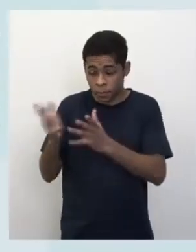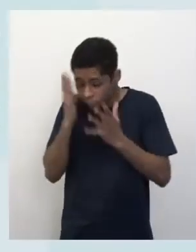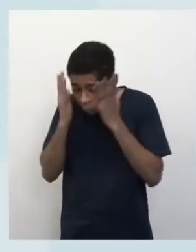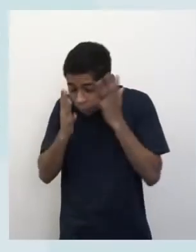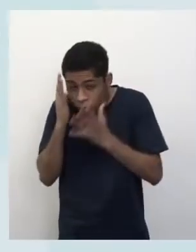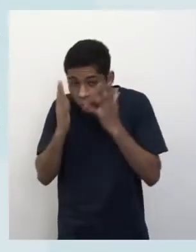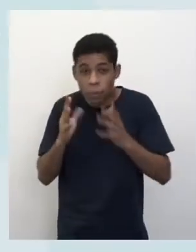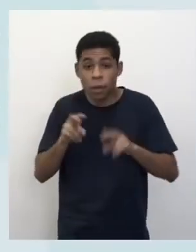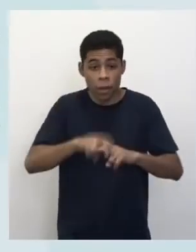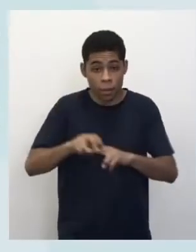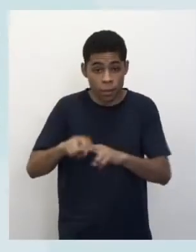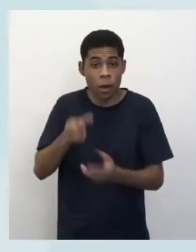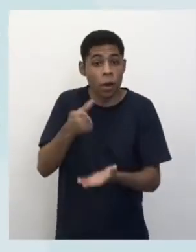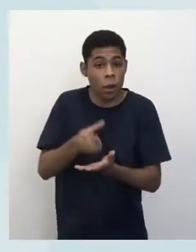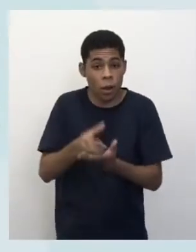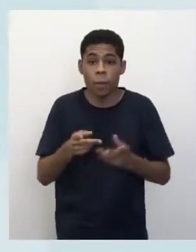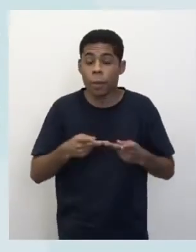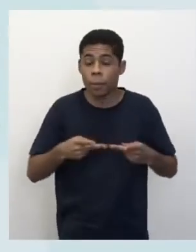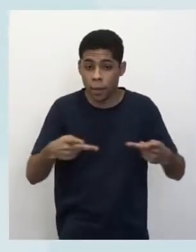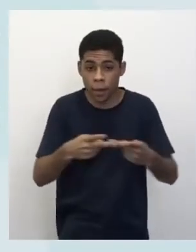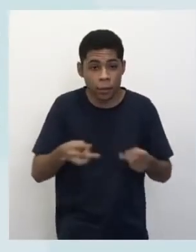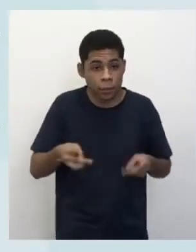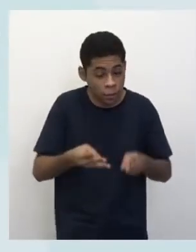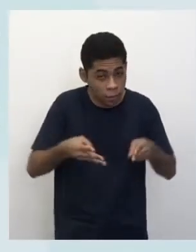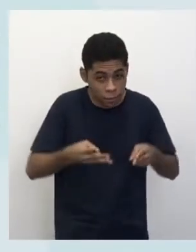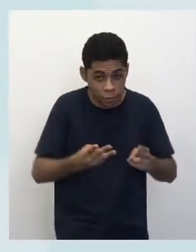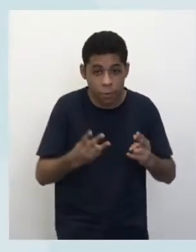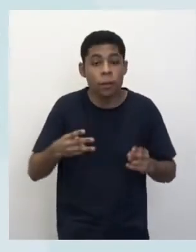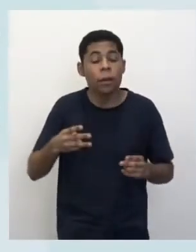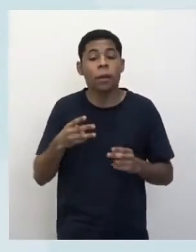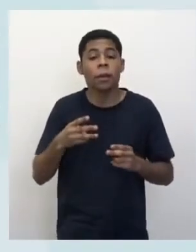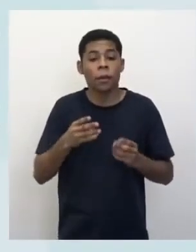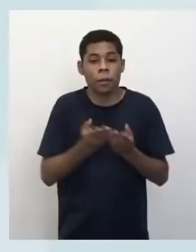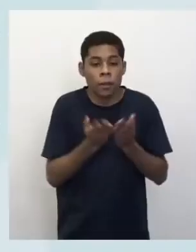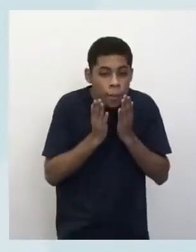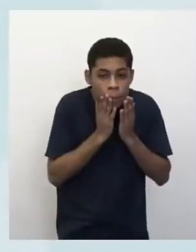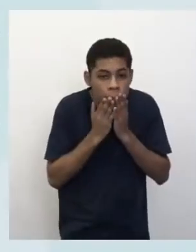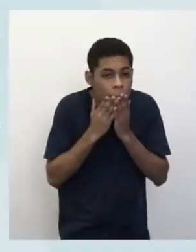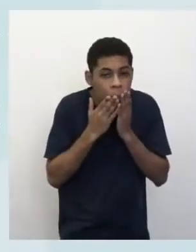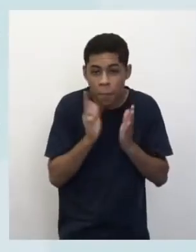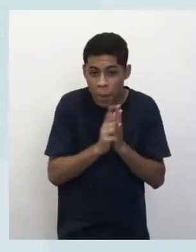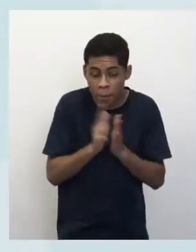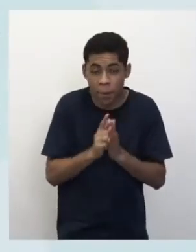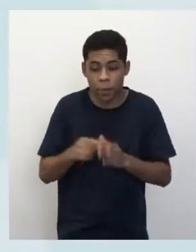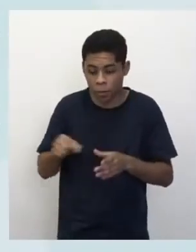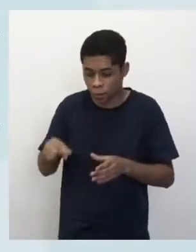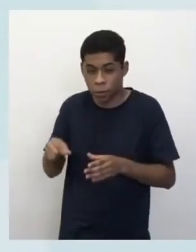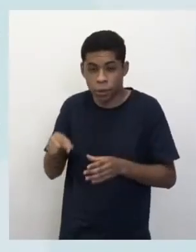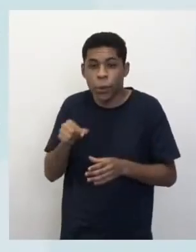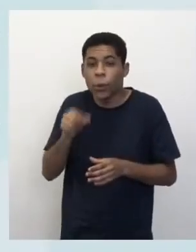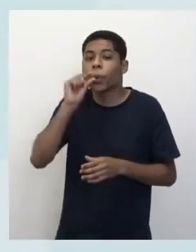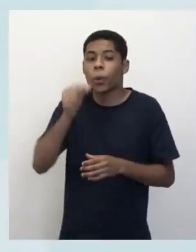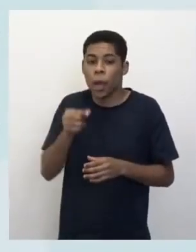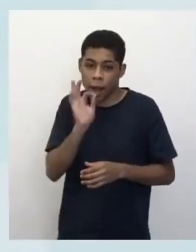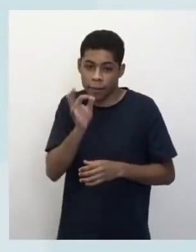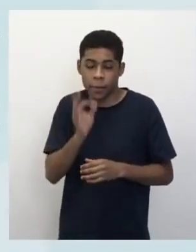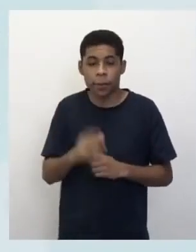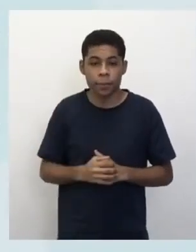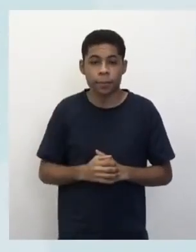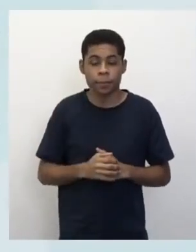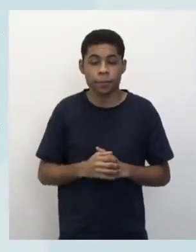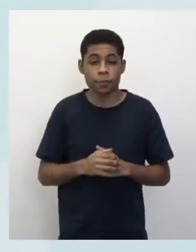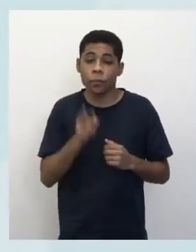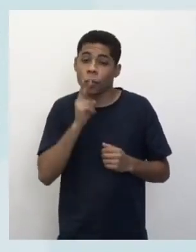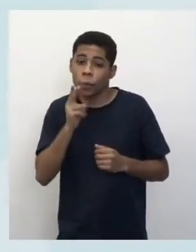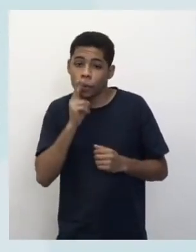cadeiras, copos, pratos, talheres, garrafa, guardanapo, xícara. Maço de cigarros, caixa